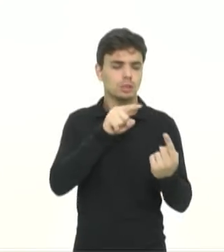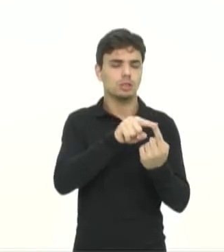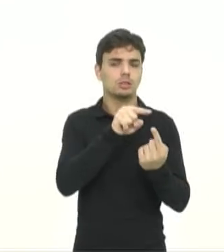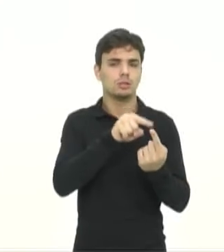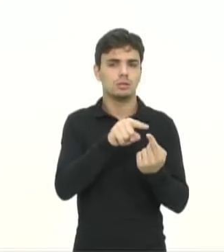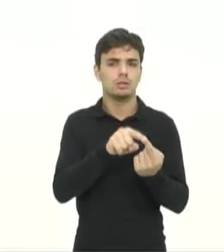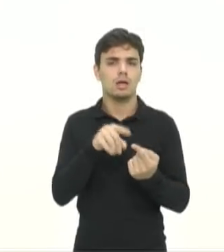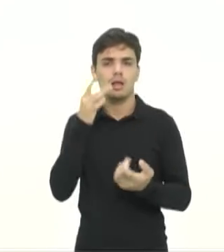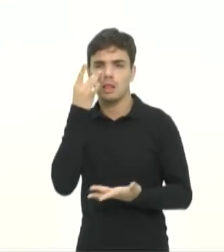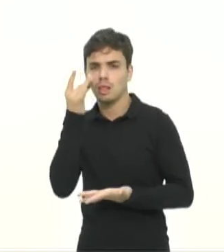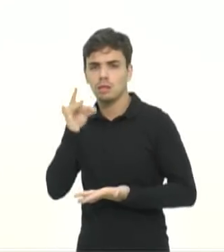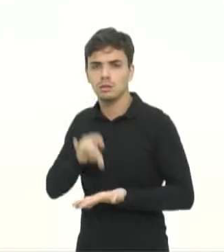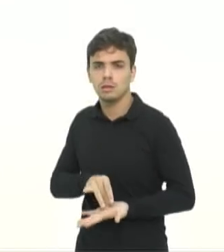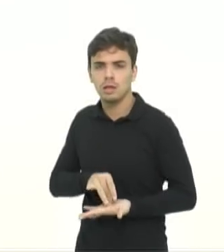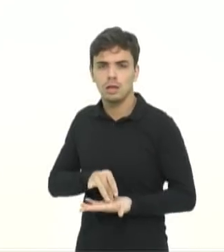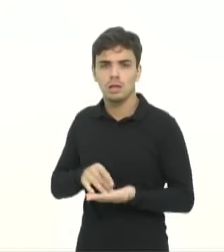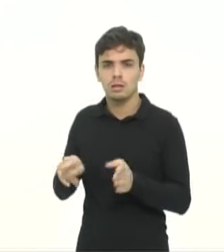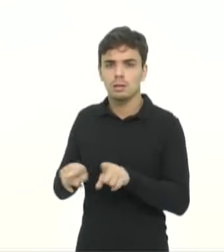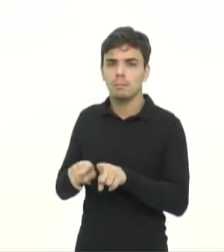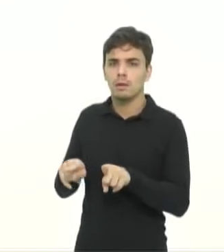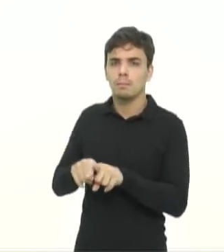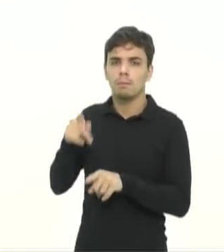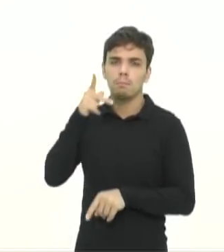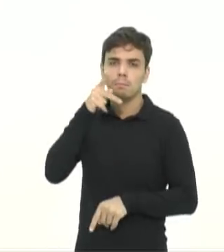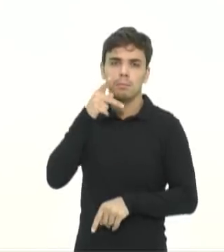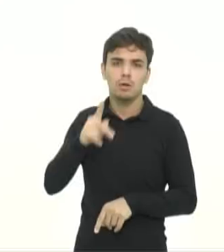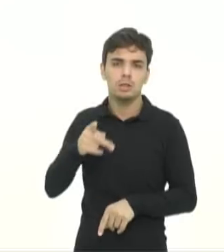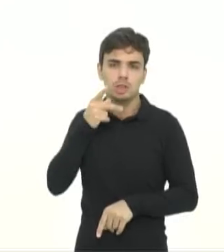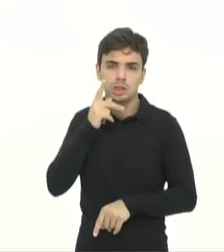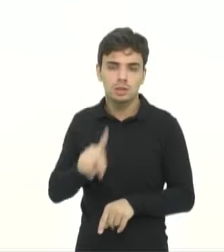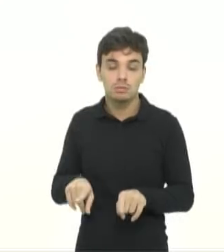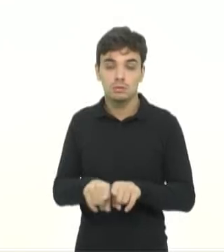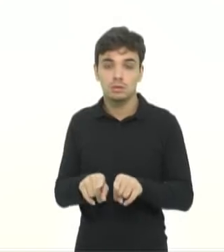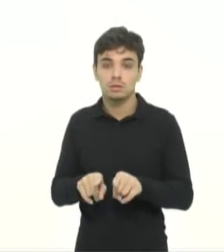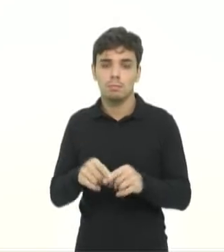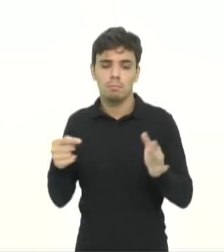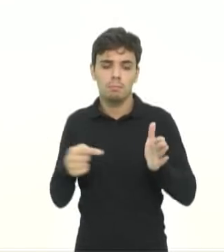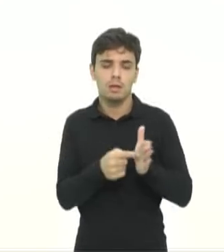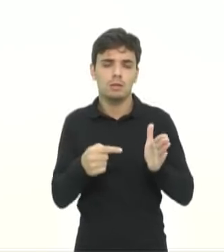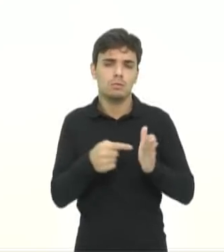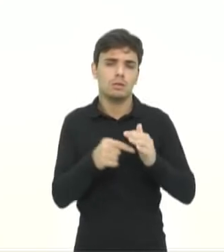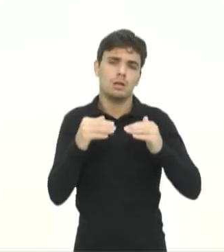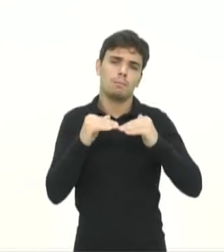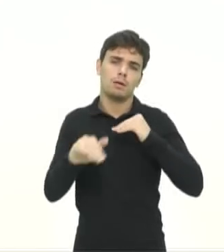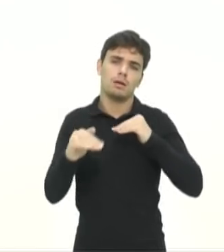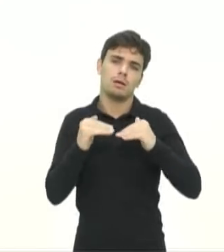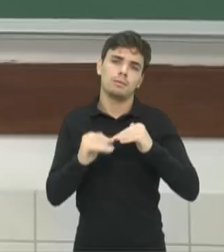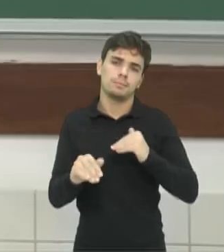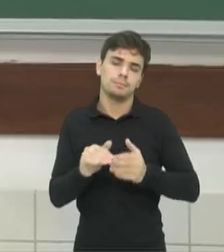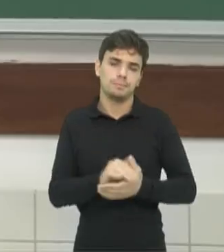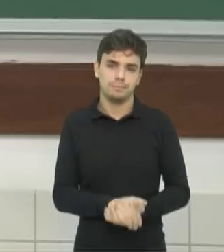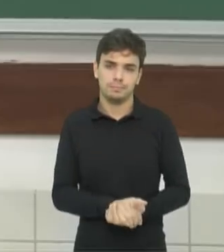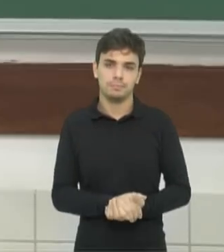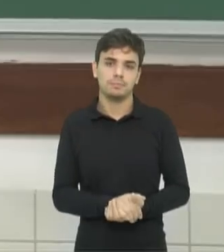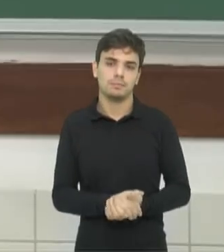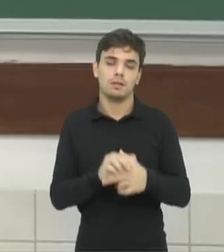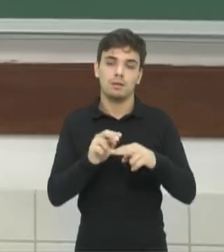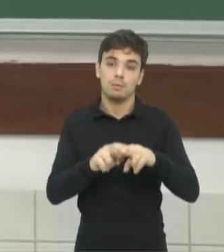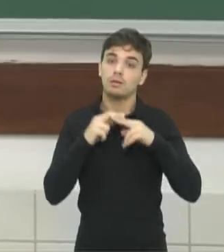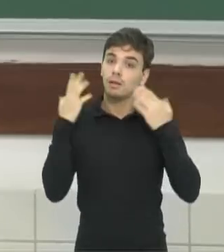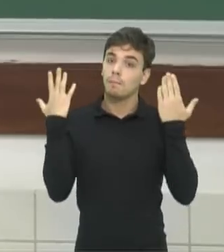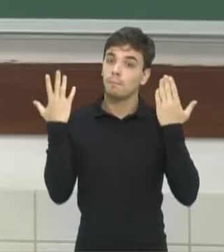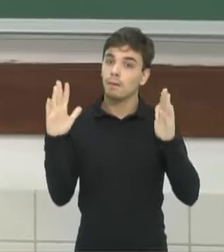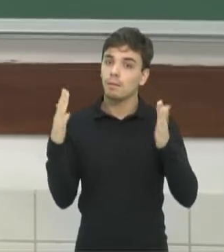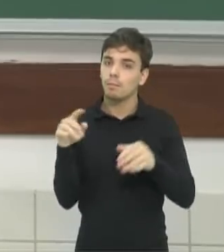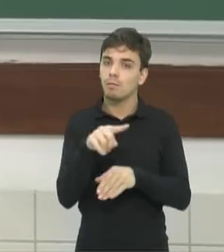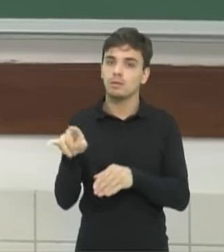Objetividade, realidade, politização e denúncia das desigualdades, gente. É isso aí, então, parabéns para quem acertou.